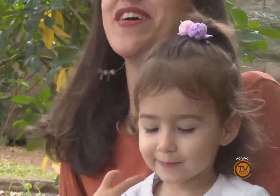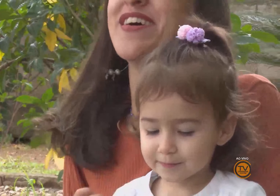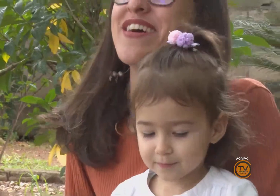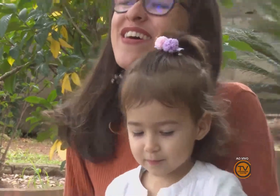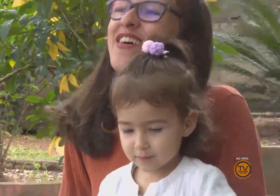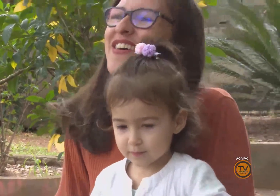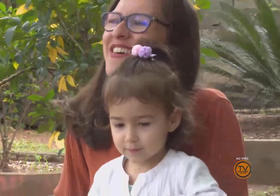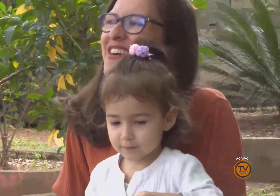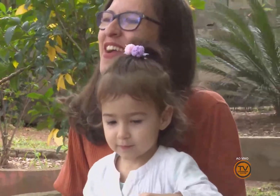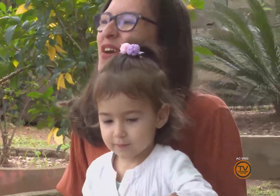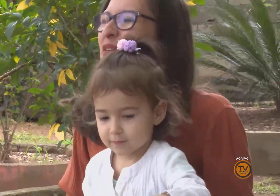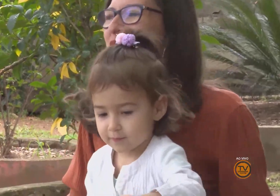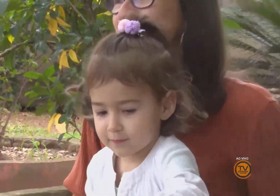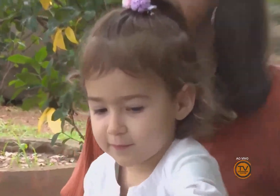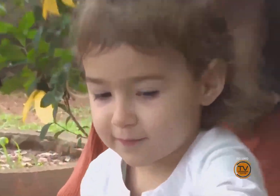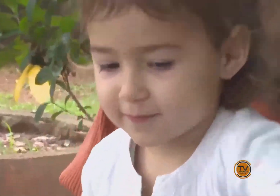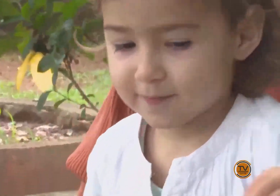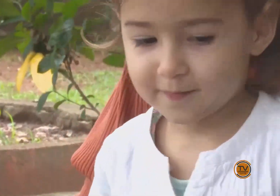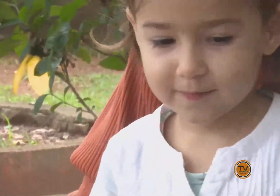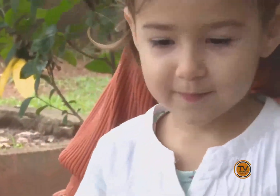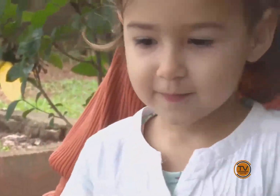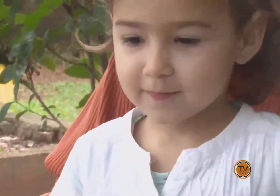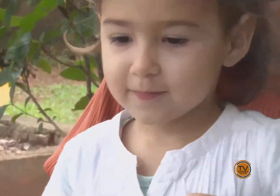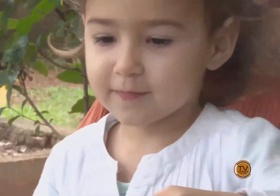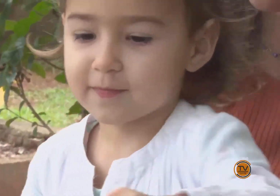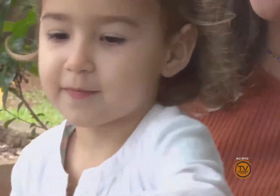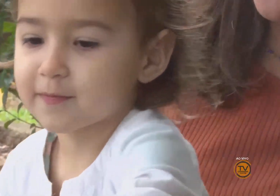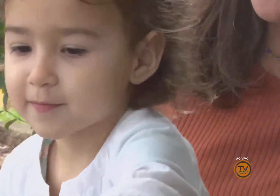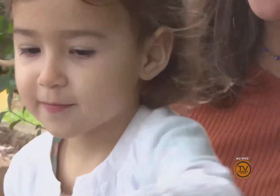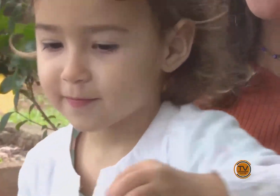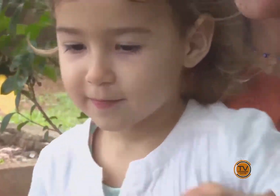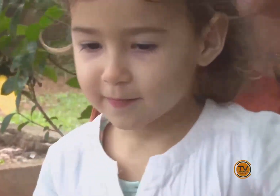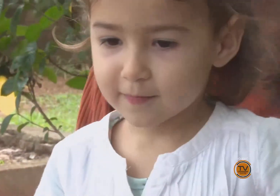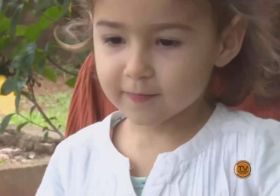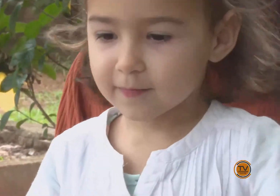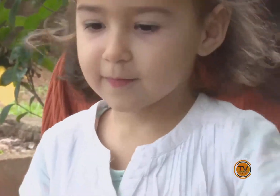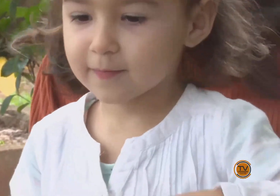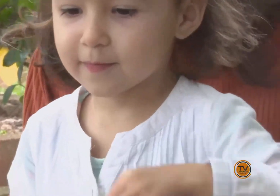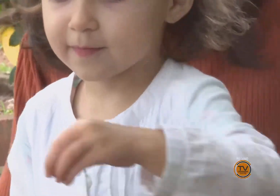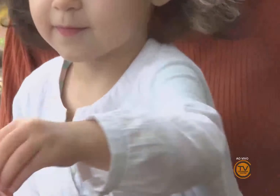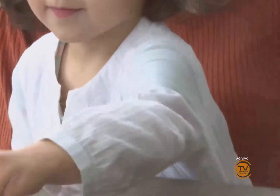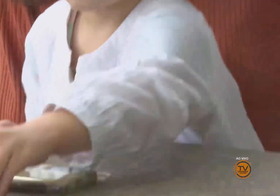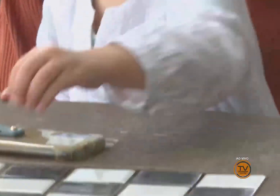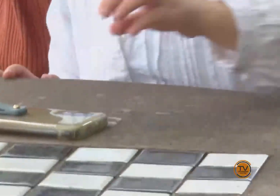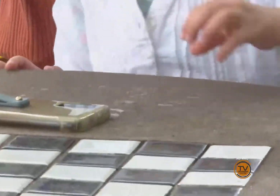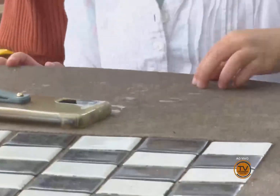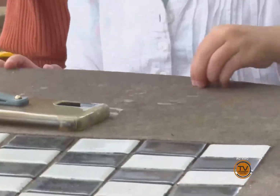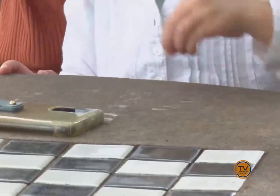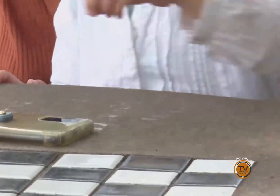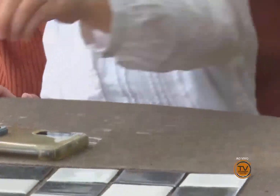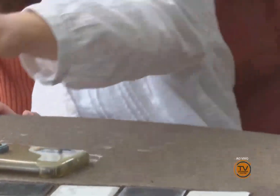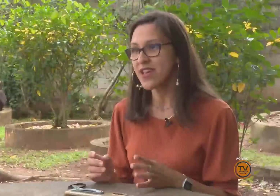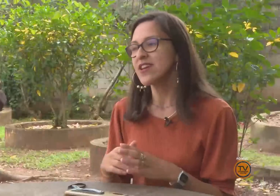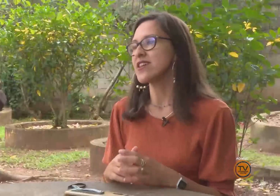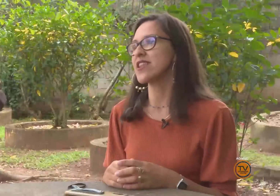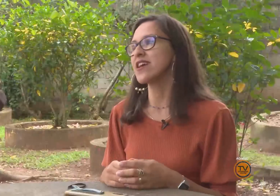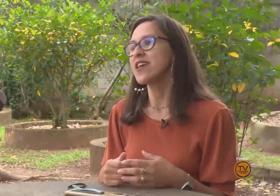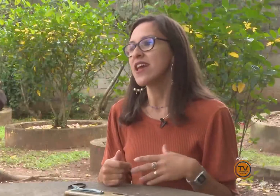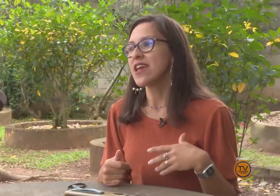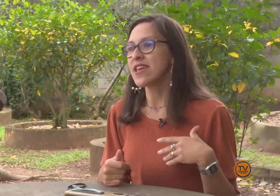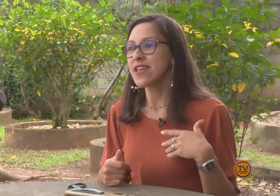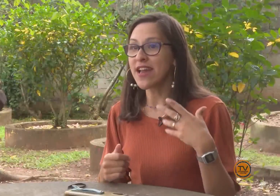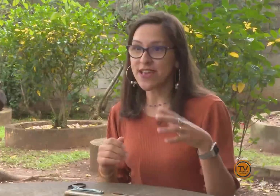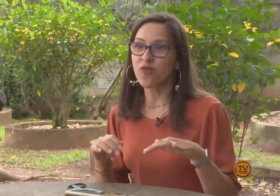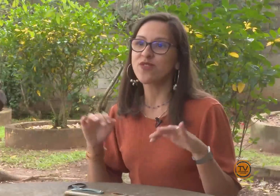que a gente acaba carregando para todas as outras pontas da nossa vida, né? Tudo muda, né? Nosso olhar para a vida muda,